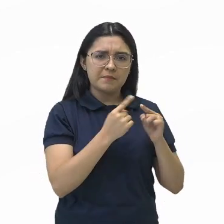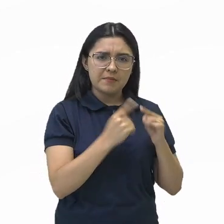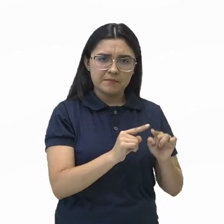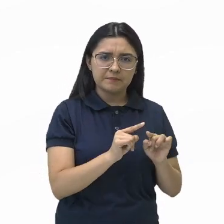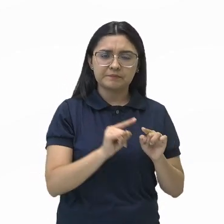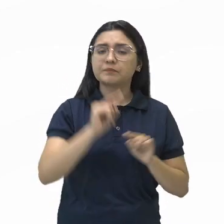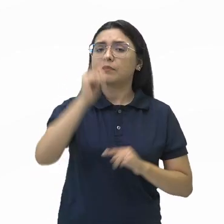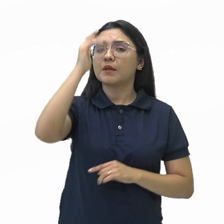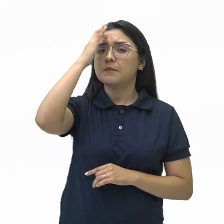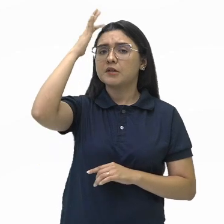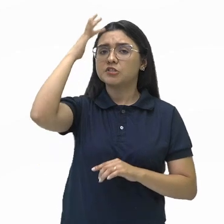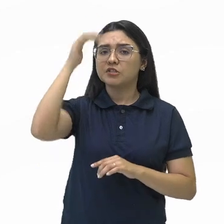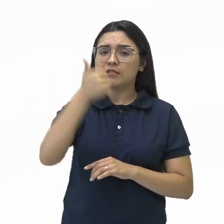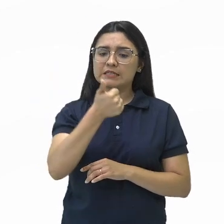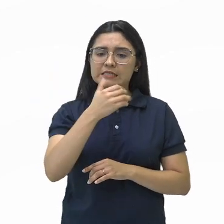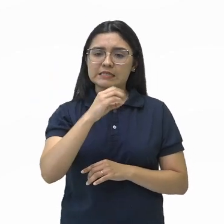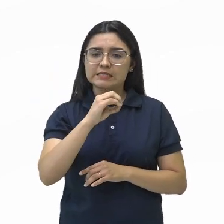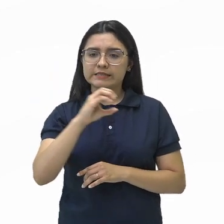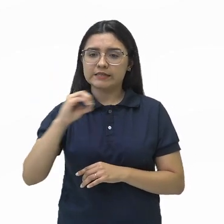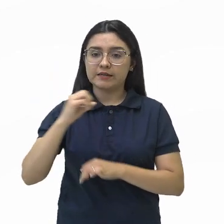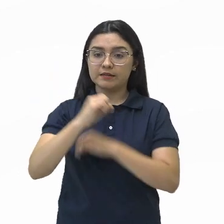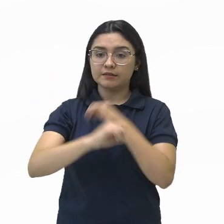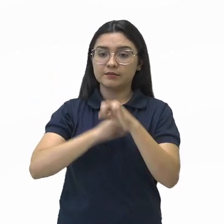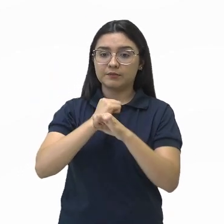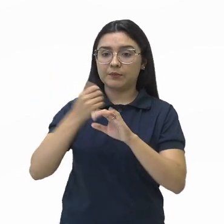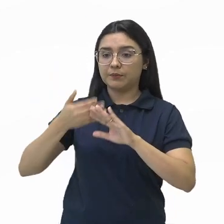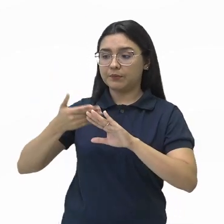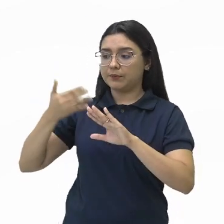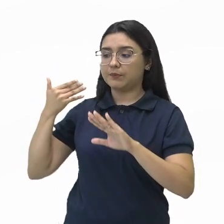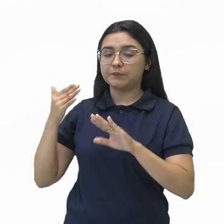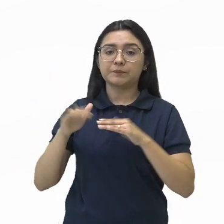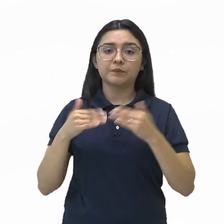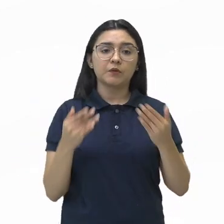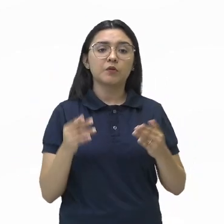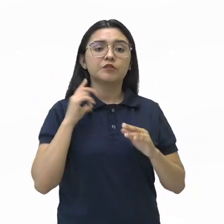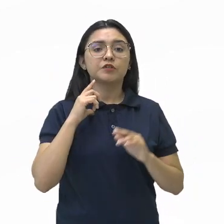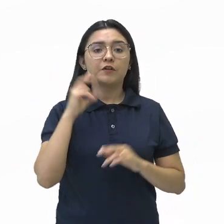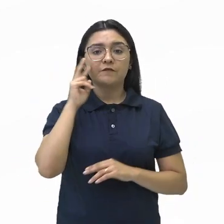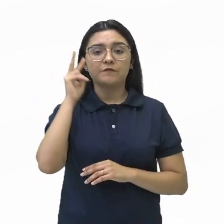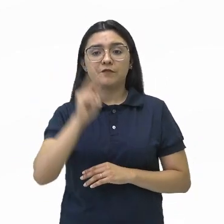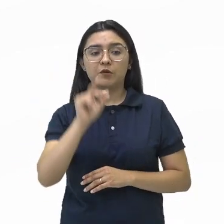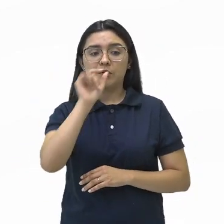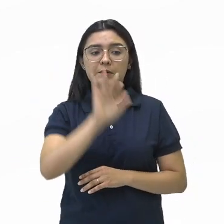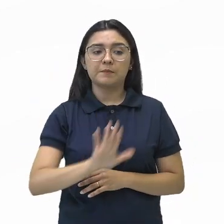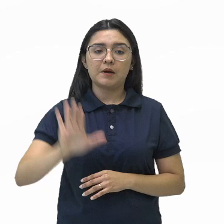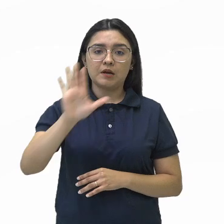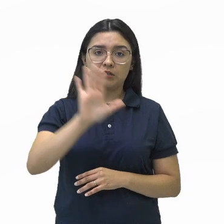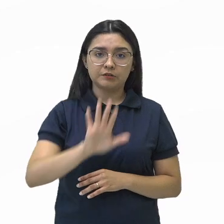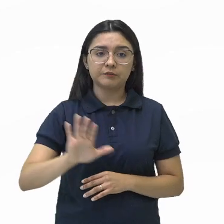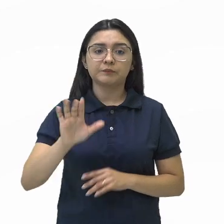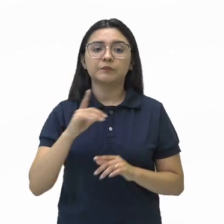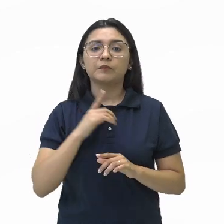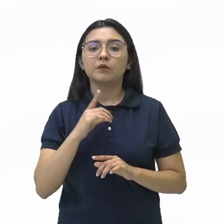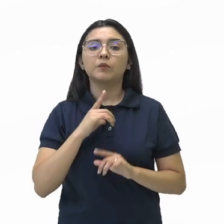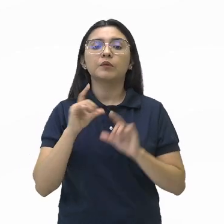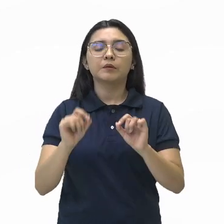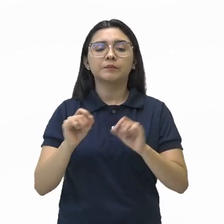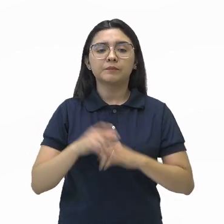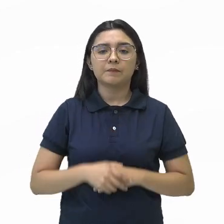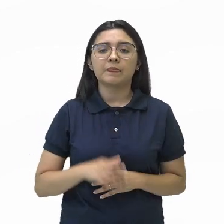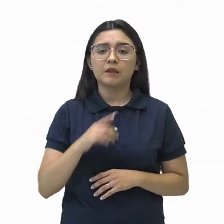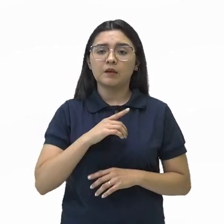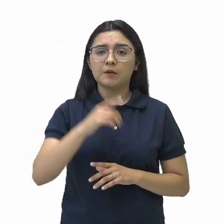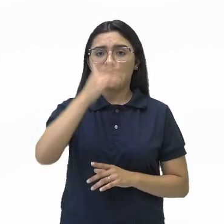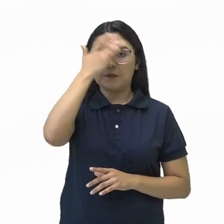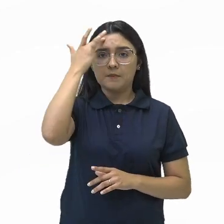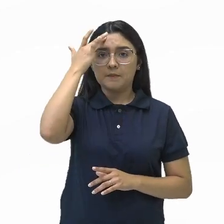anos atrás. Isso também começou a incomodar. E como a gente está vendo nessa imagem, a gente vai ver na próxima tela aí, surgem operários